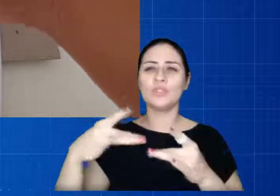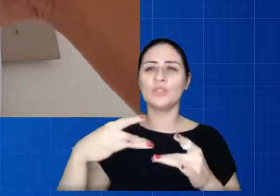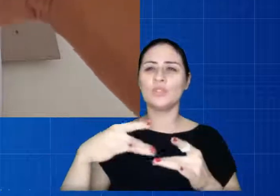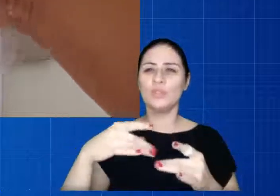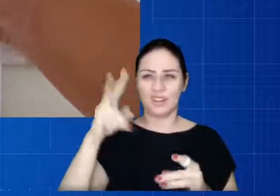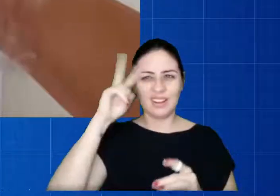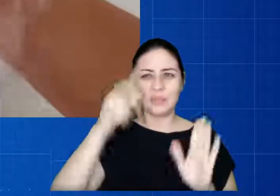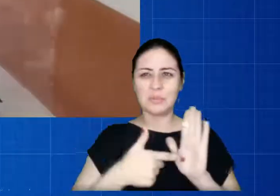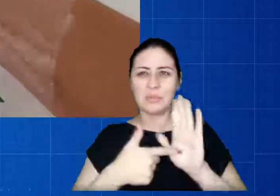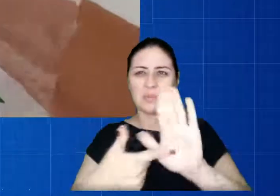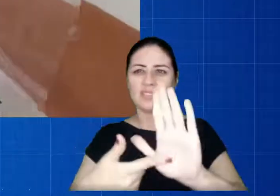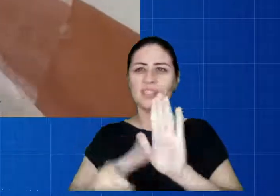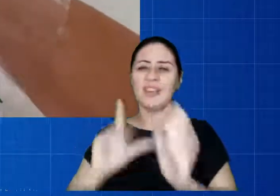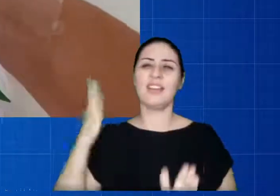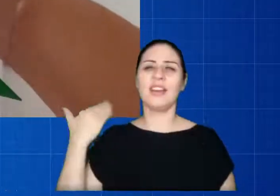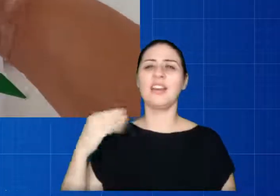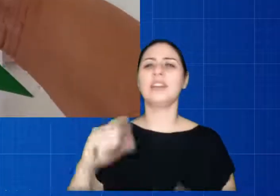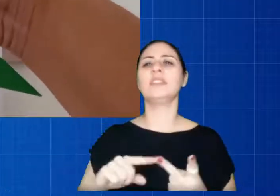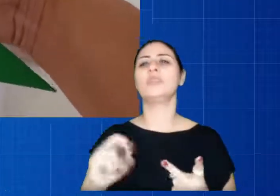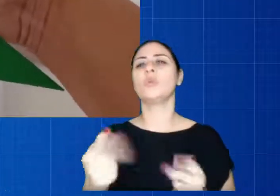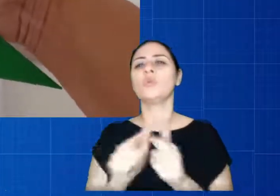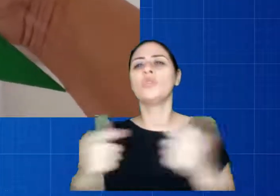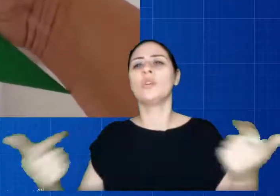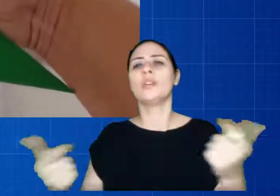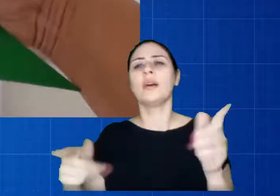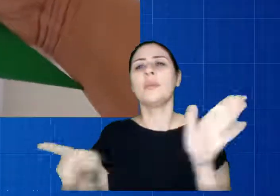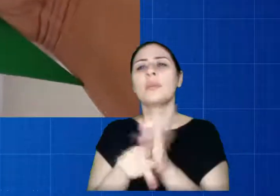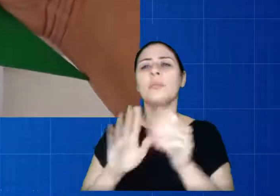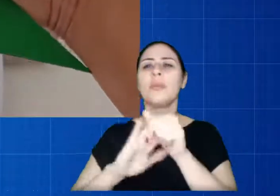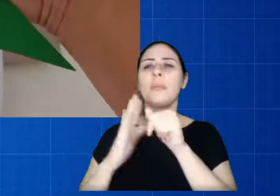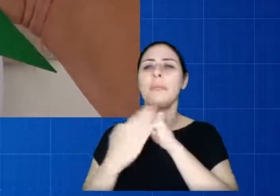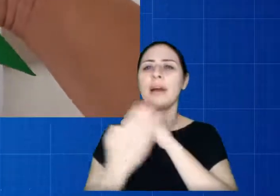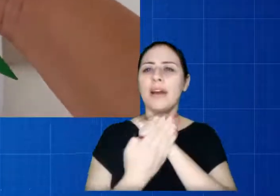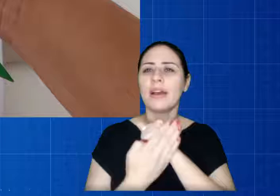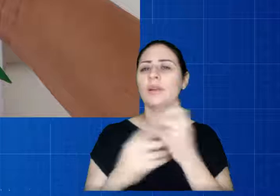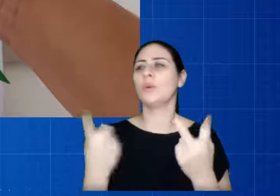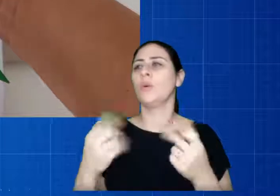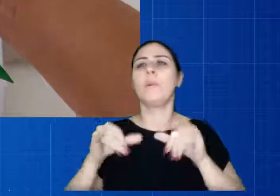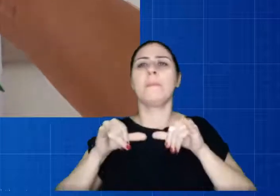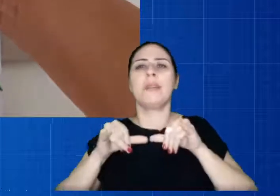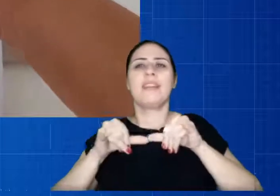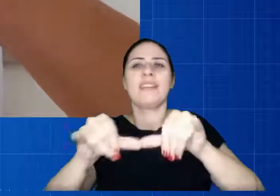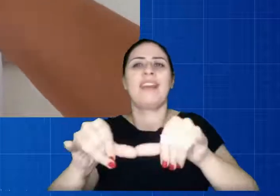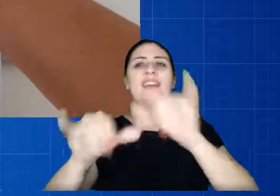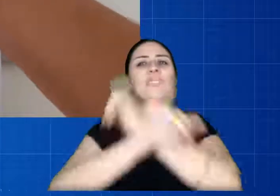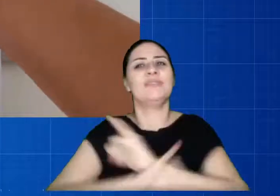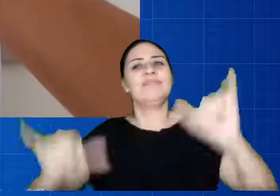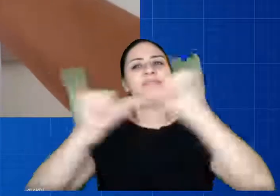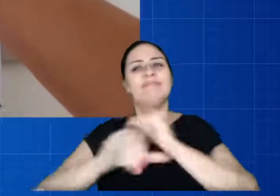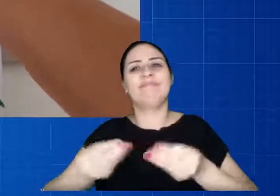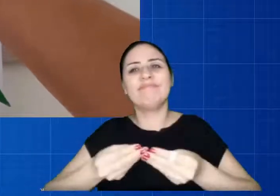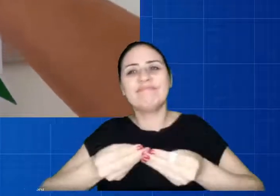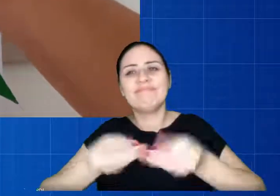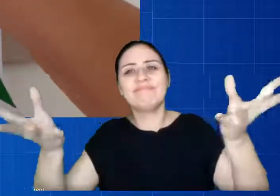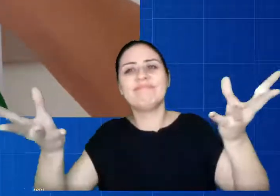antes? Aquele jornalzinho do bairro, aquele encarte de propaganda do mercado perto de